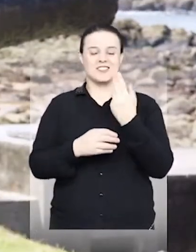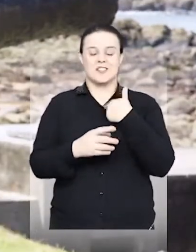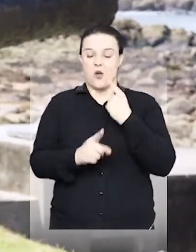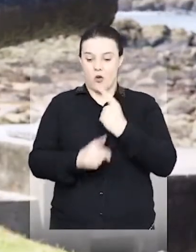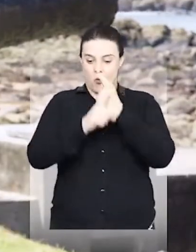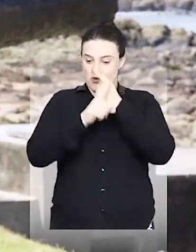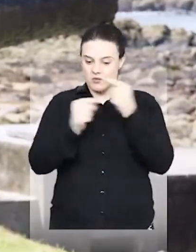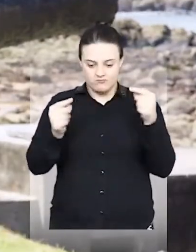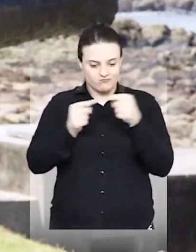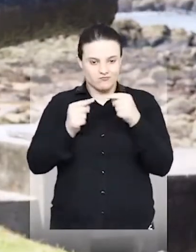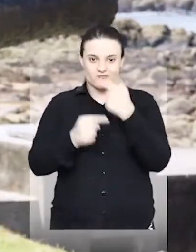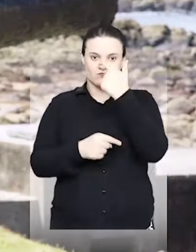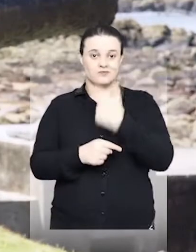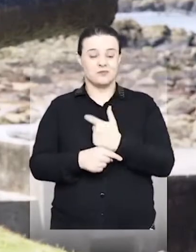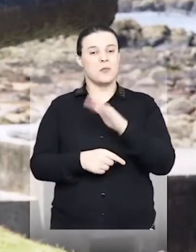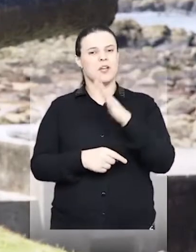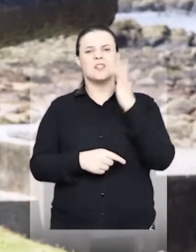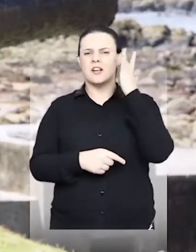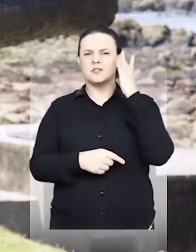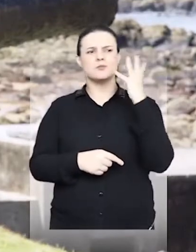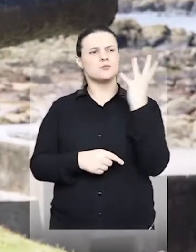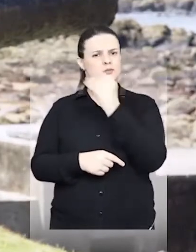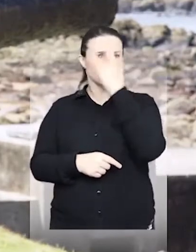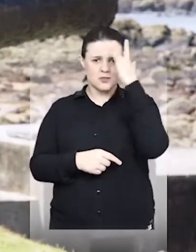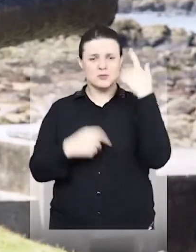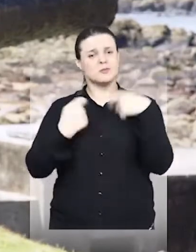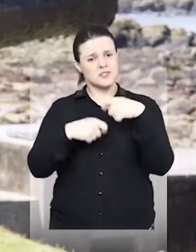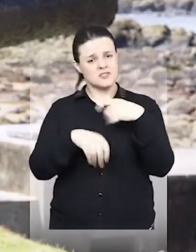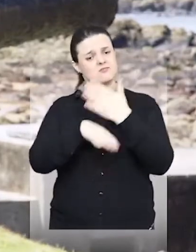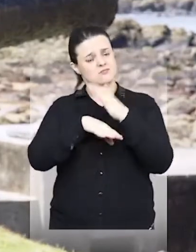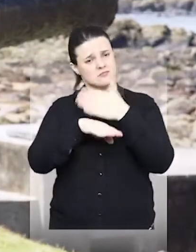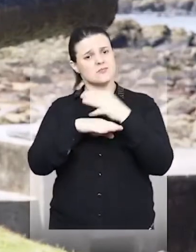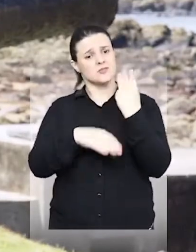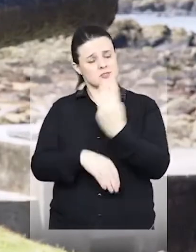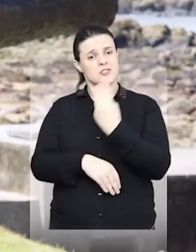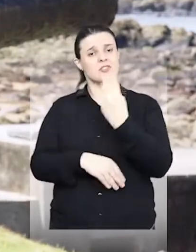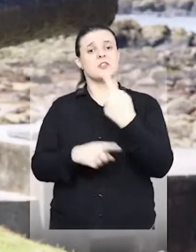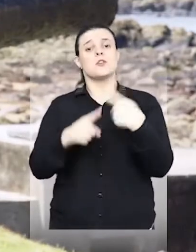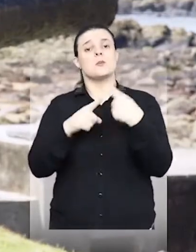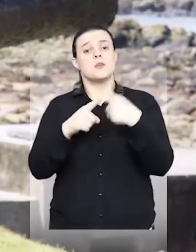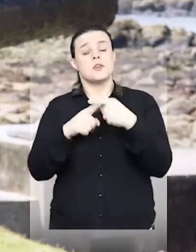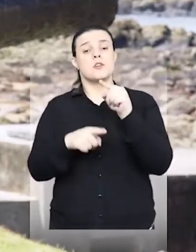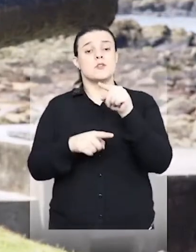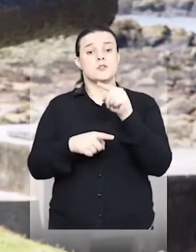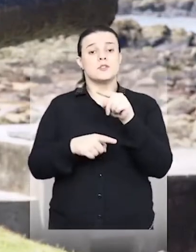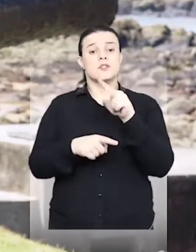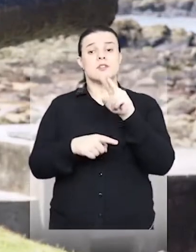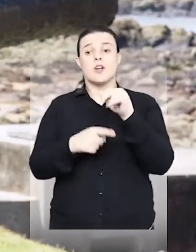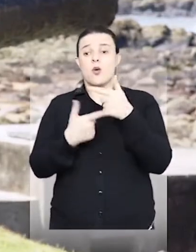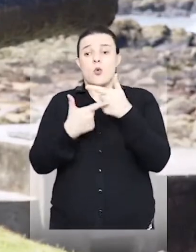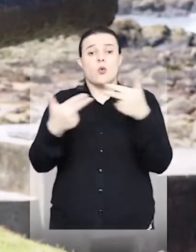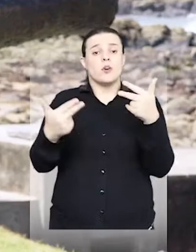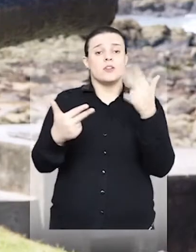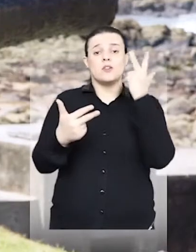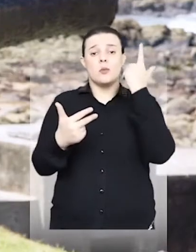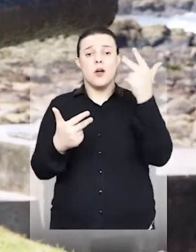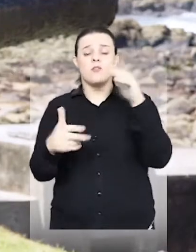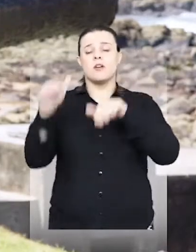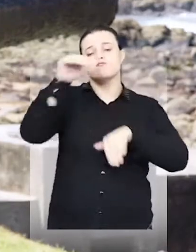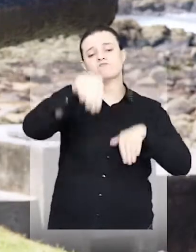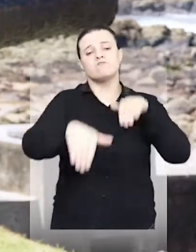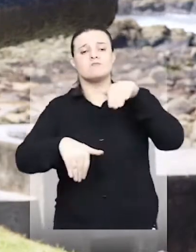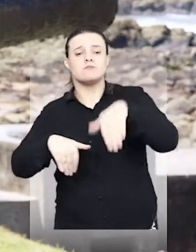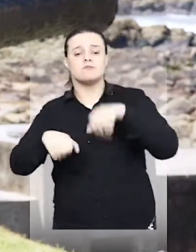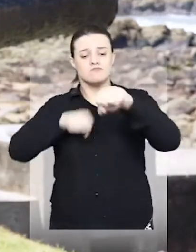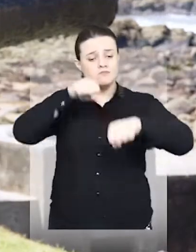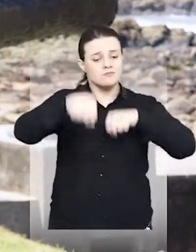triatlo. Eu me encontrei nesse esporte. Mas eu acho que toda pessoa deveria praticar triatlo, porque são coisas naturais. Você vai nadar,